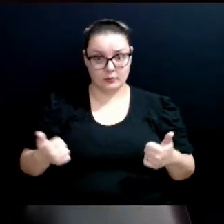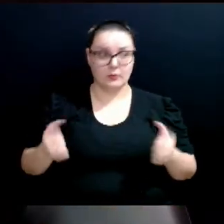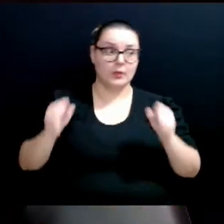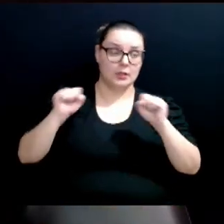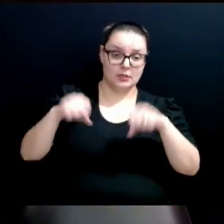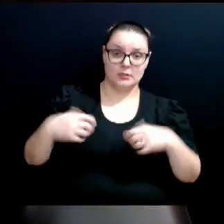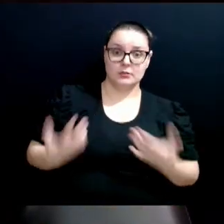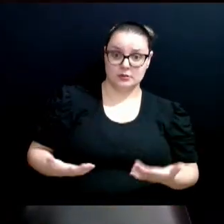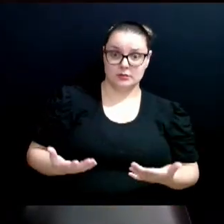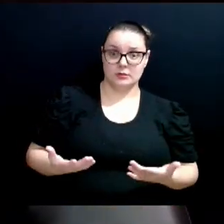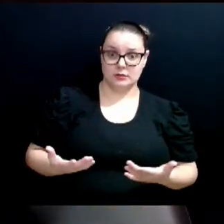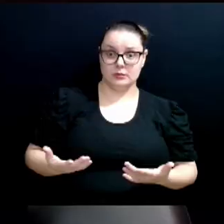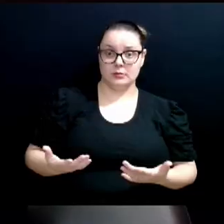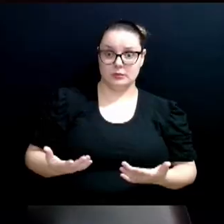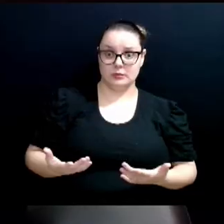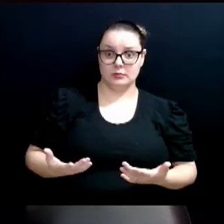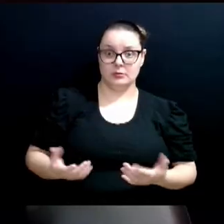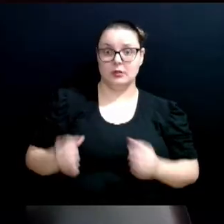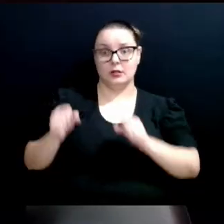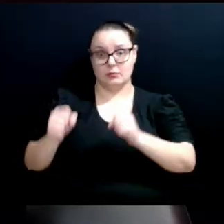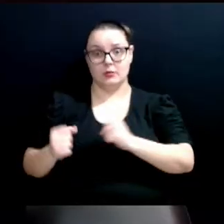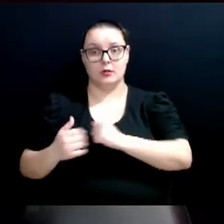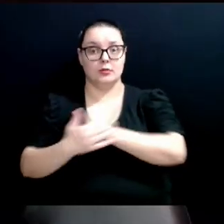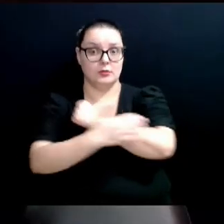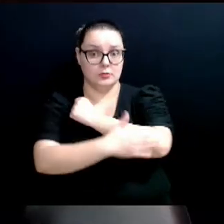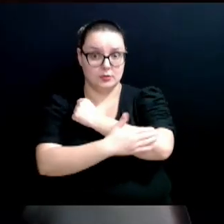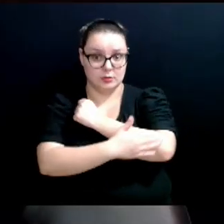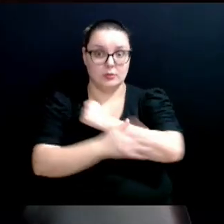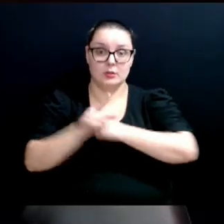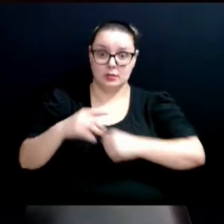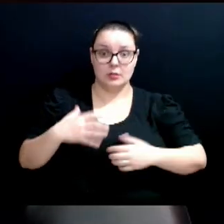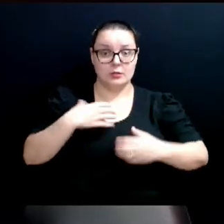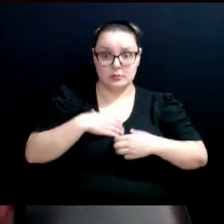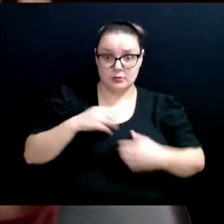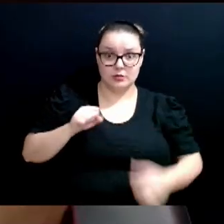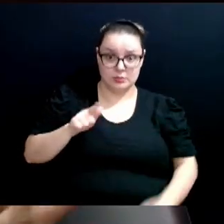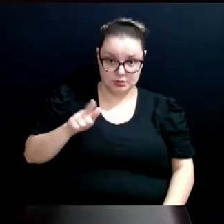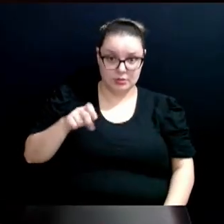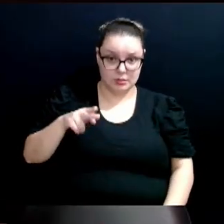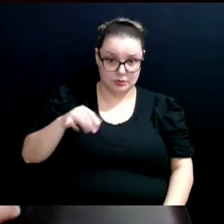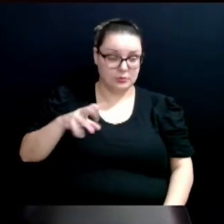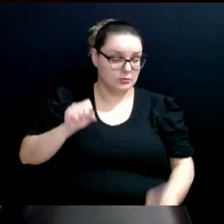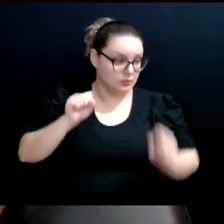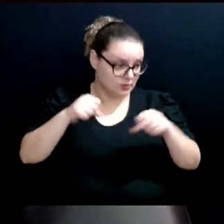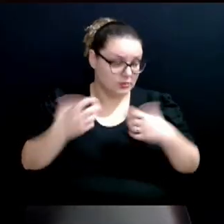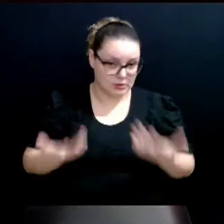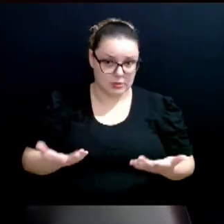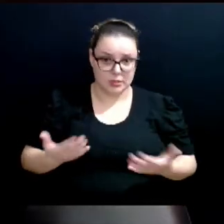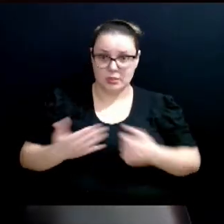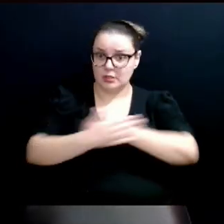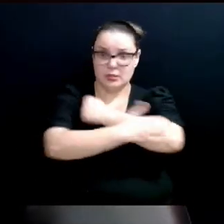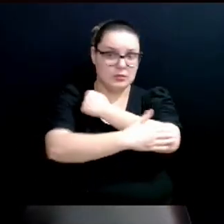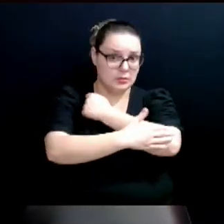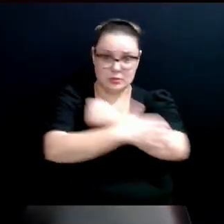pode ficar com ciúmes e é um sentimento genuíno? Sim, claro que sim. Ciúmes não é um sentimento ruim.